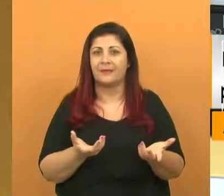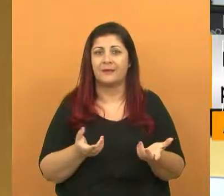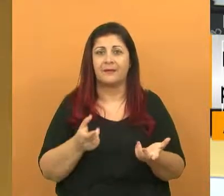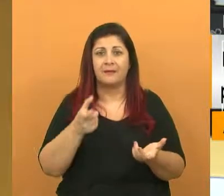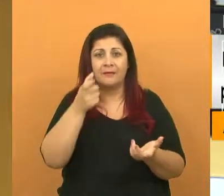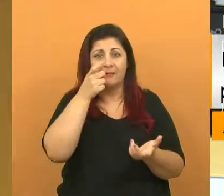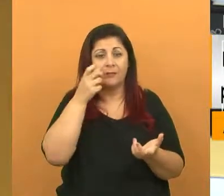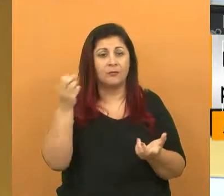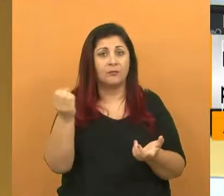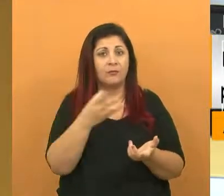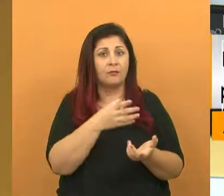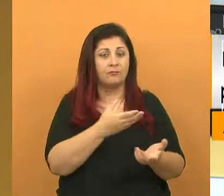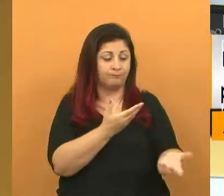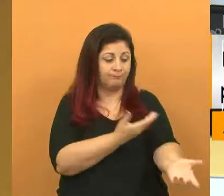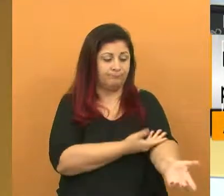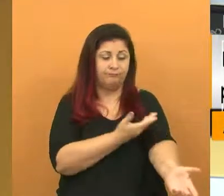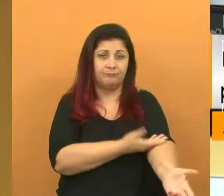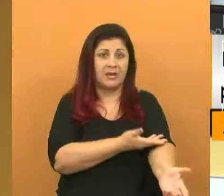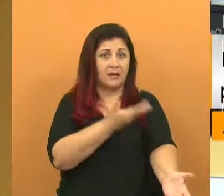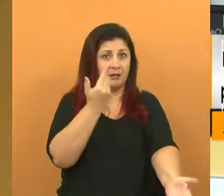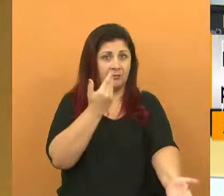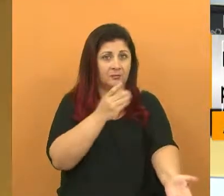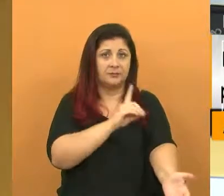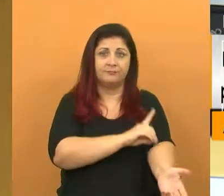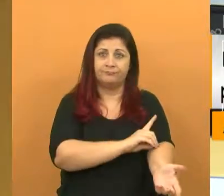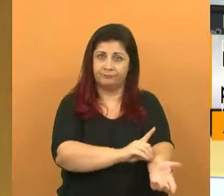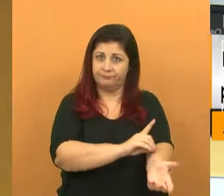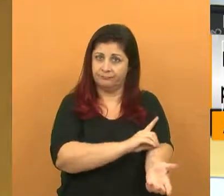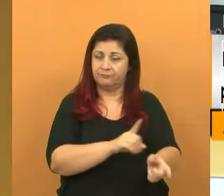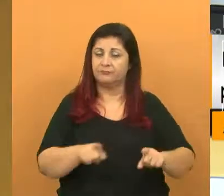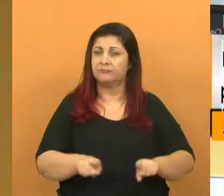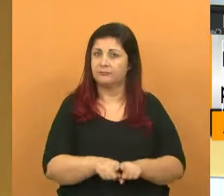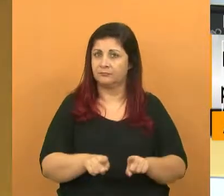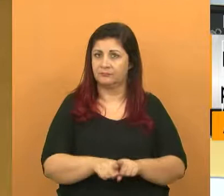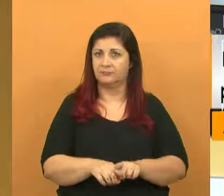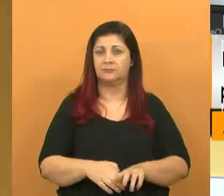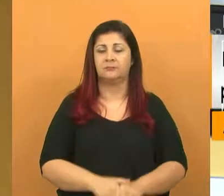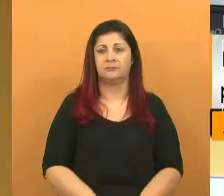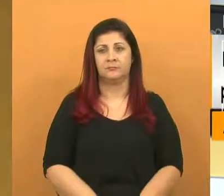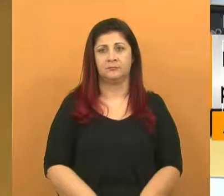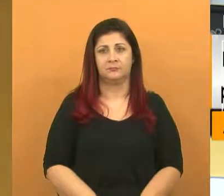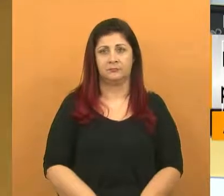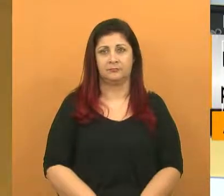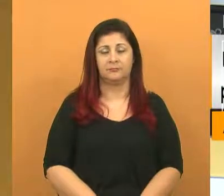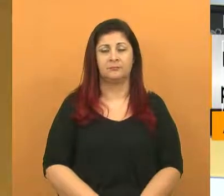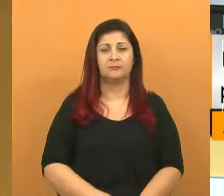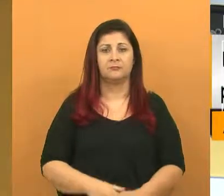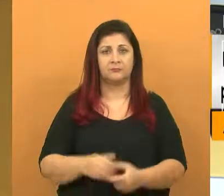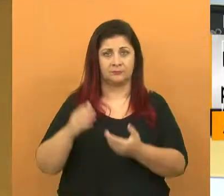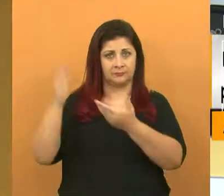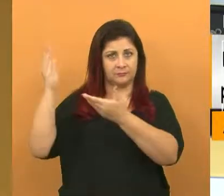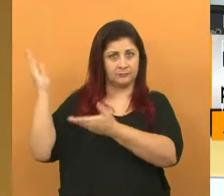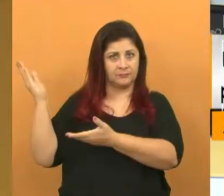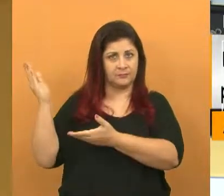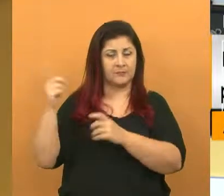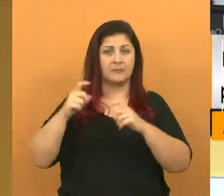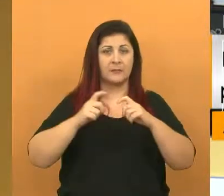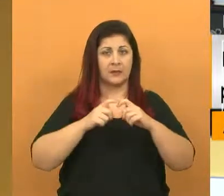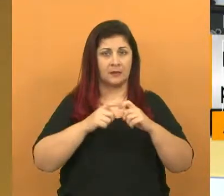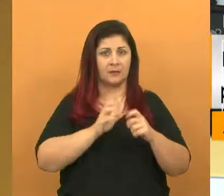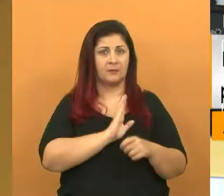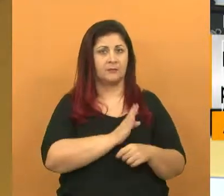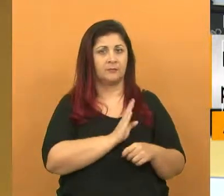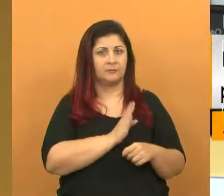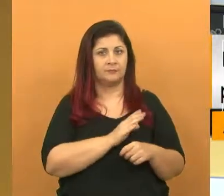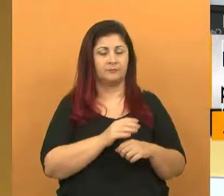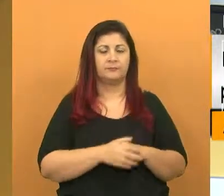casos de hipertensão e diabetes. Quero salientar a minha especialidade como cardiologista. Eu